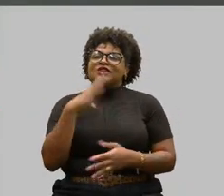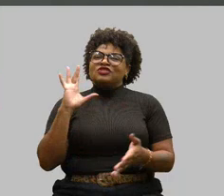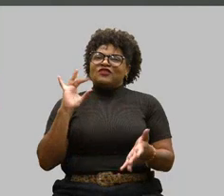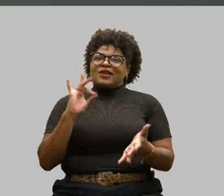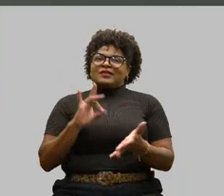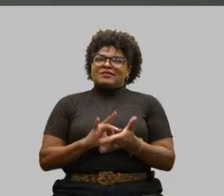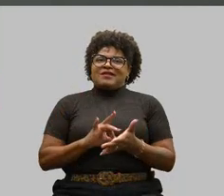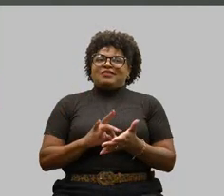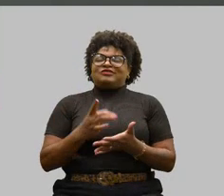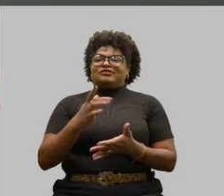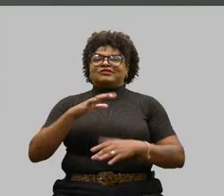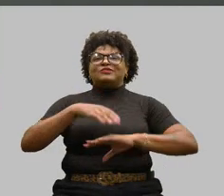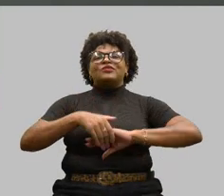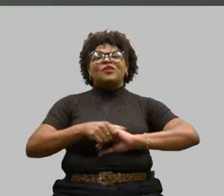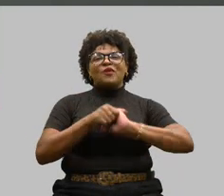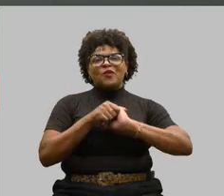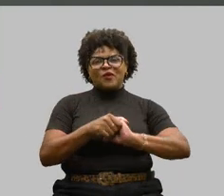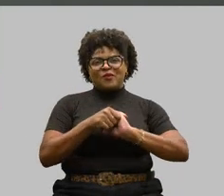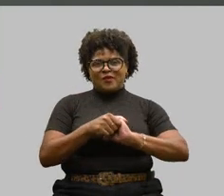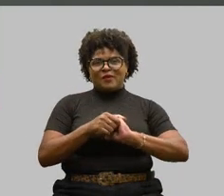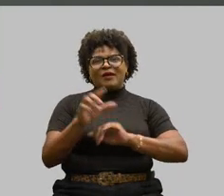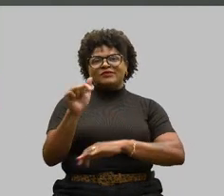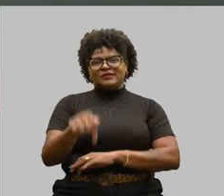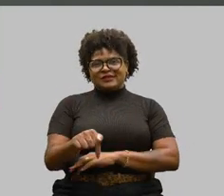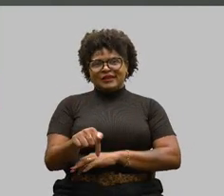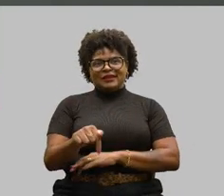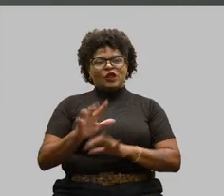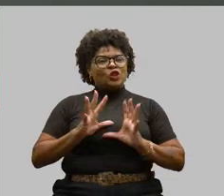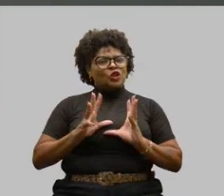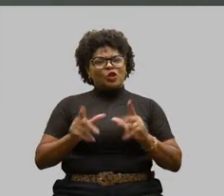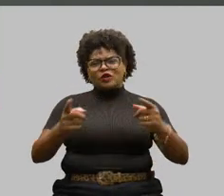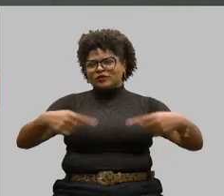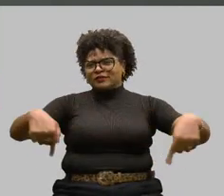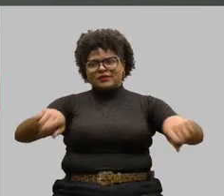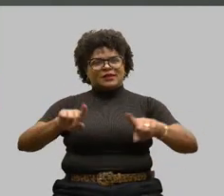complementados todos sem exceção